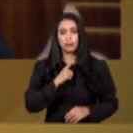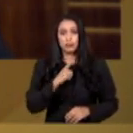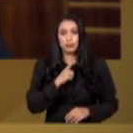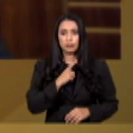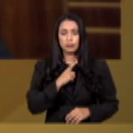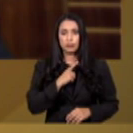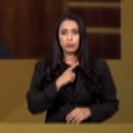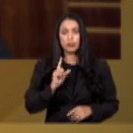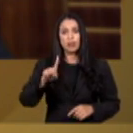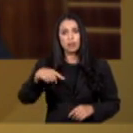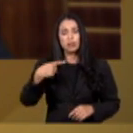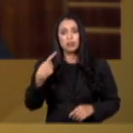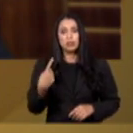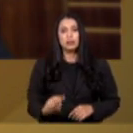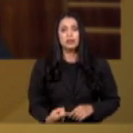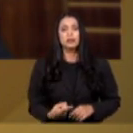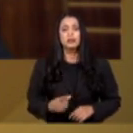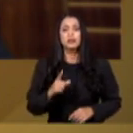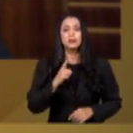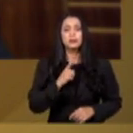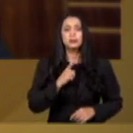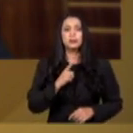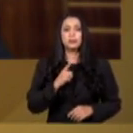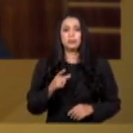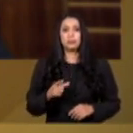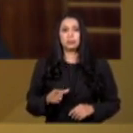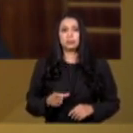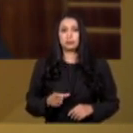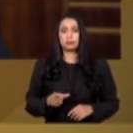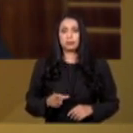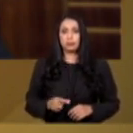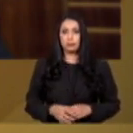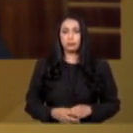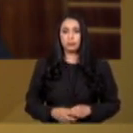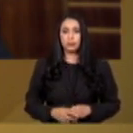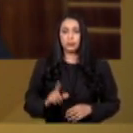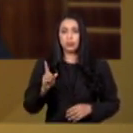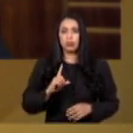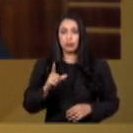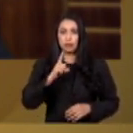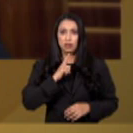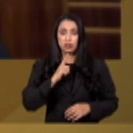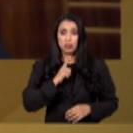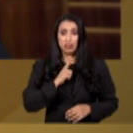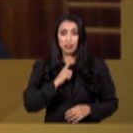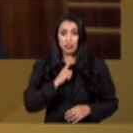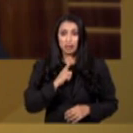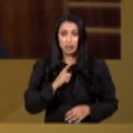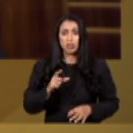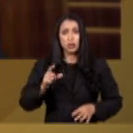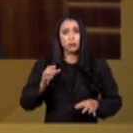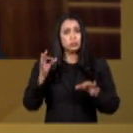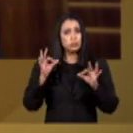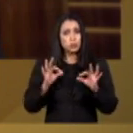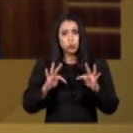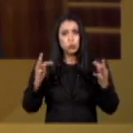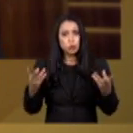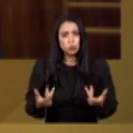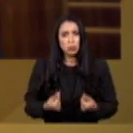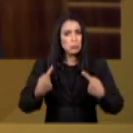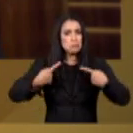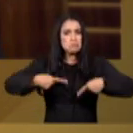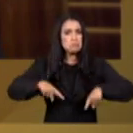um a multidão a ordem de expulsão não constitui circunstância e para